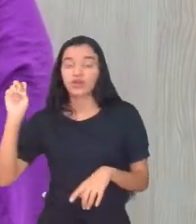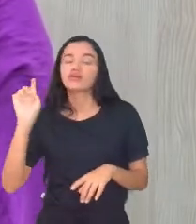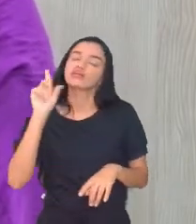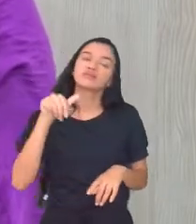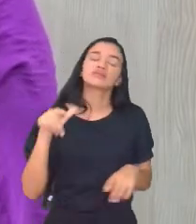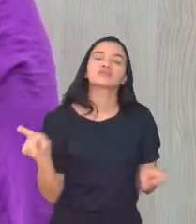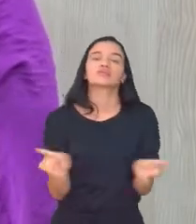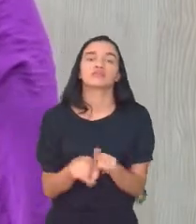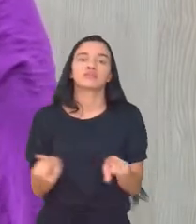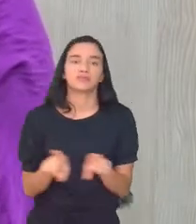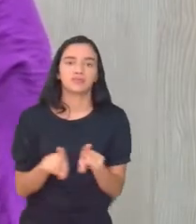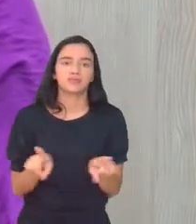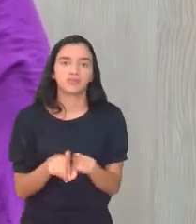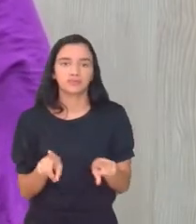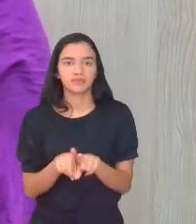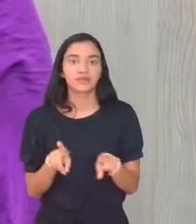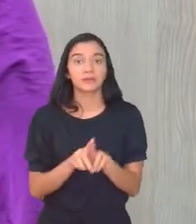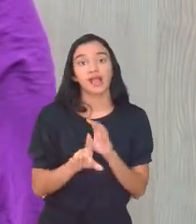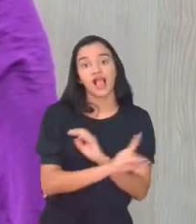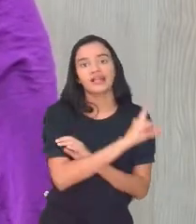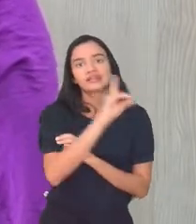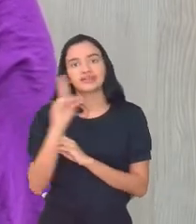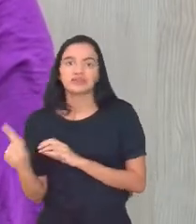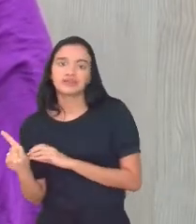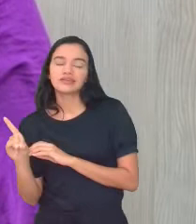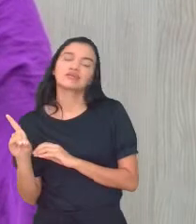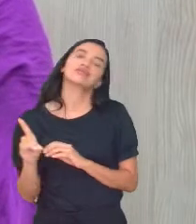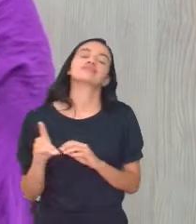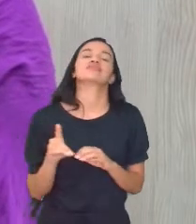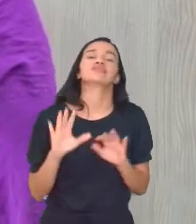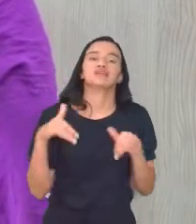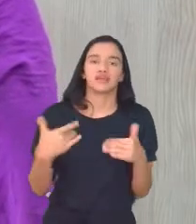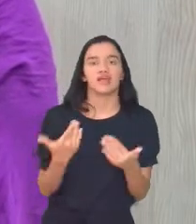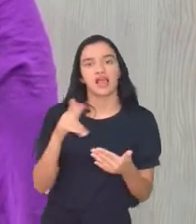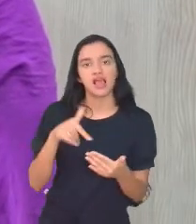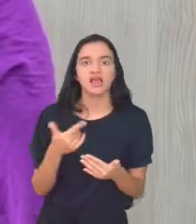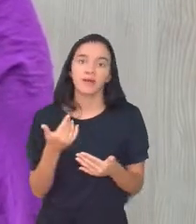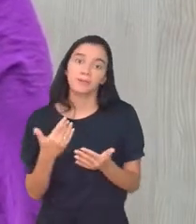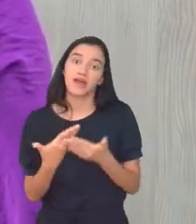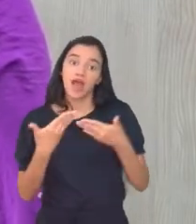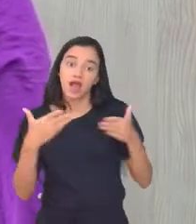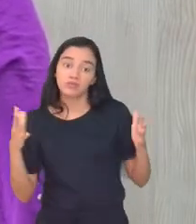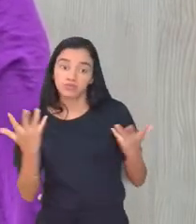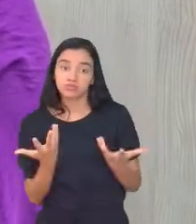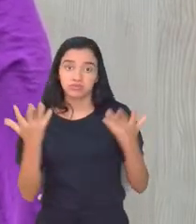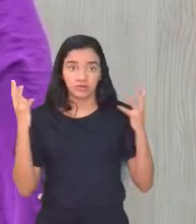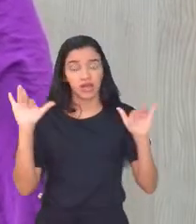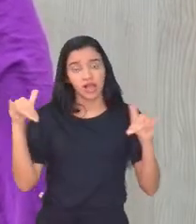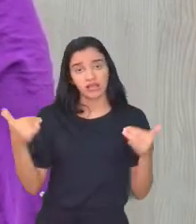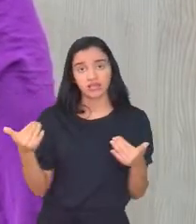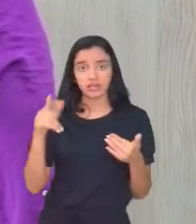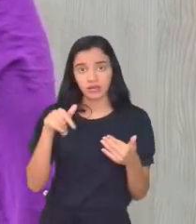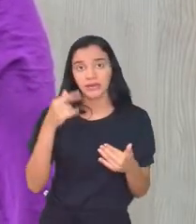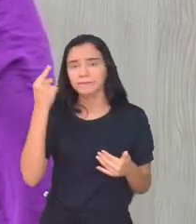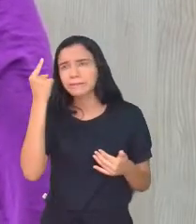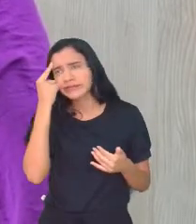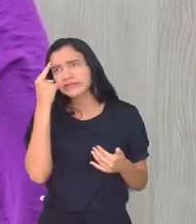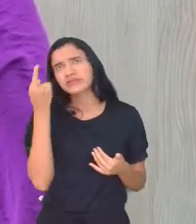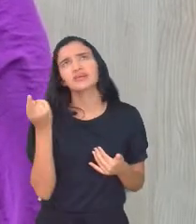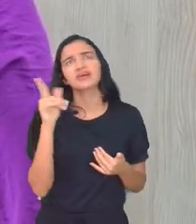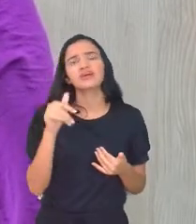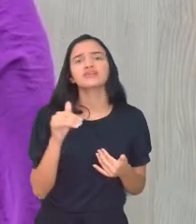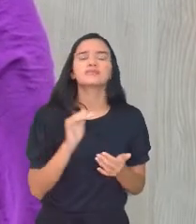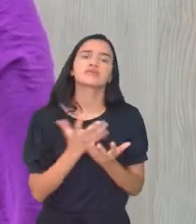né? Há datas mais propícias à inauguração. Então, é pensar que